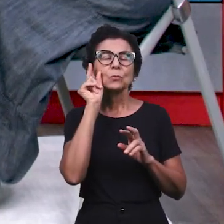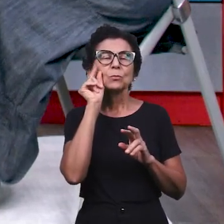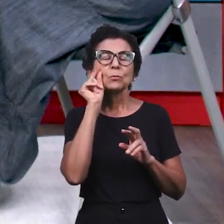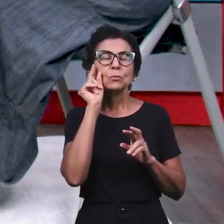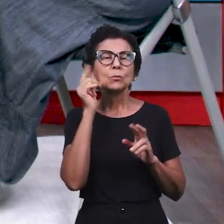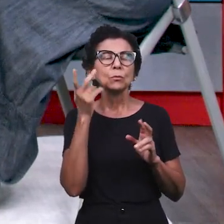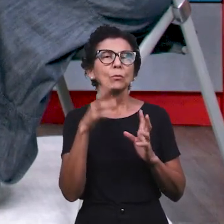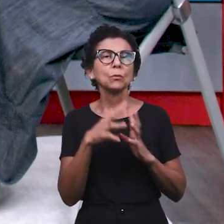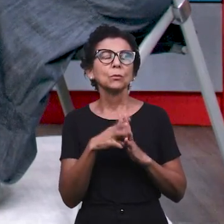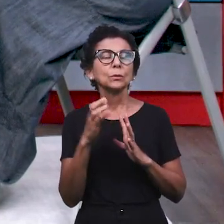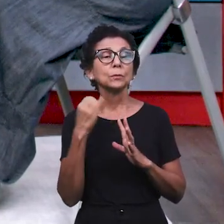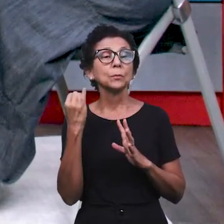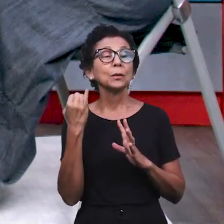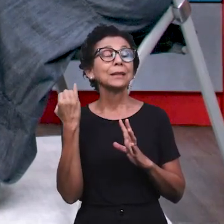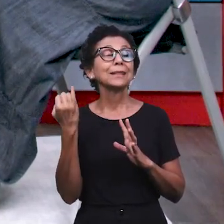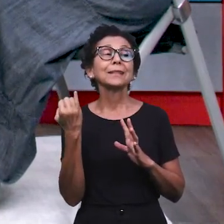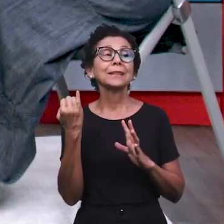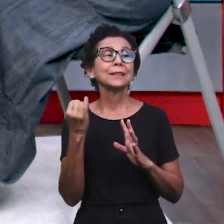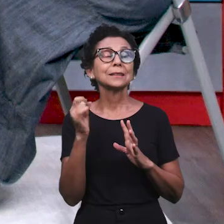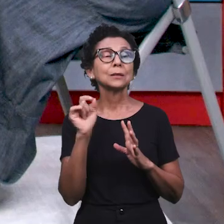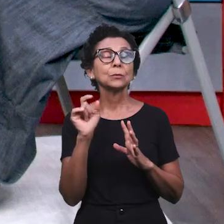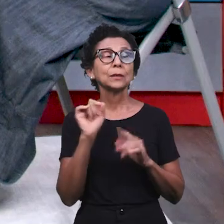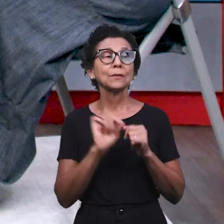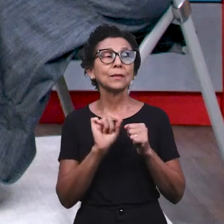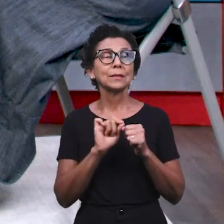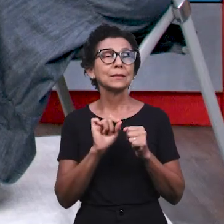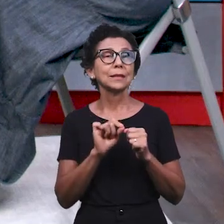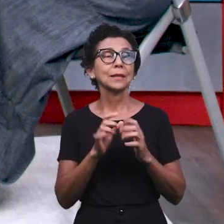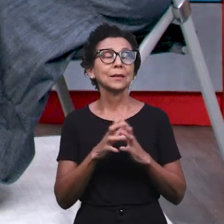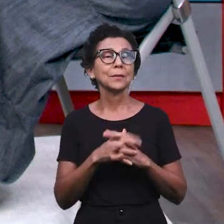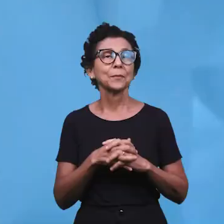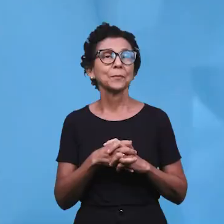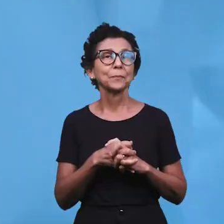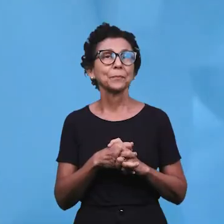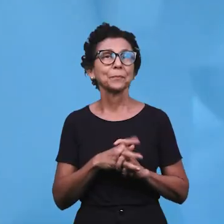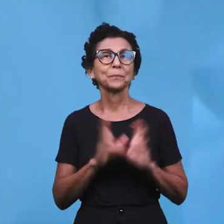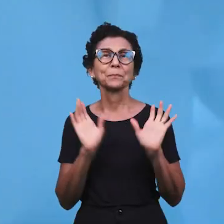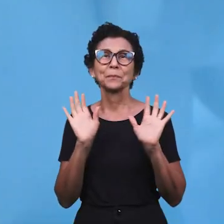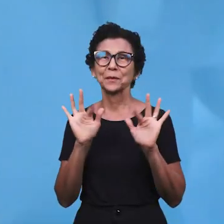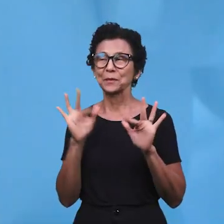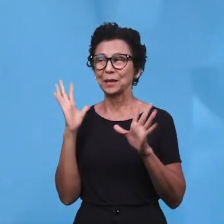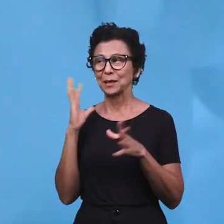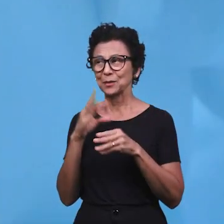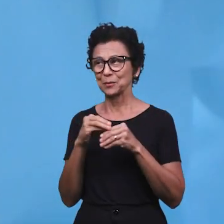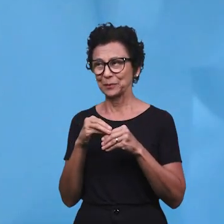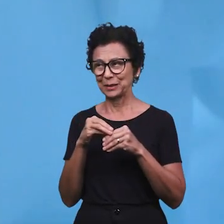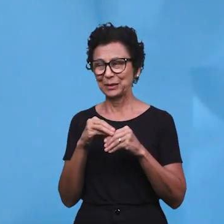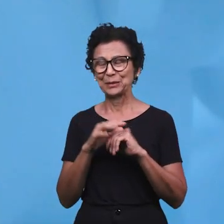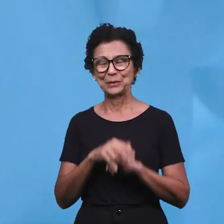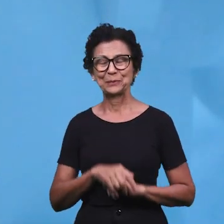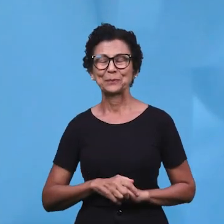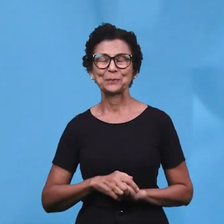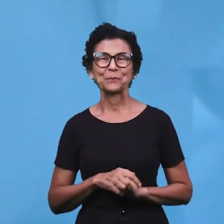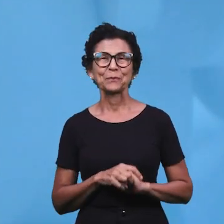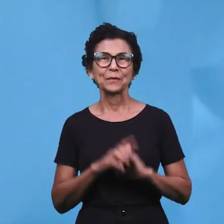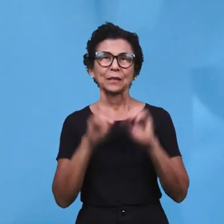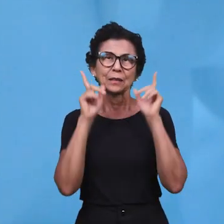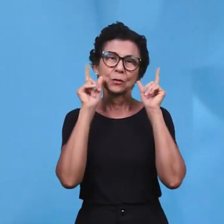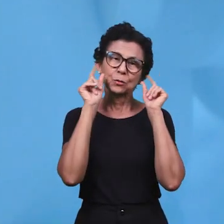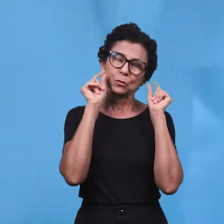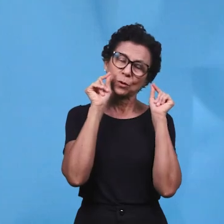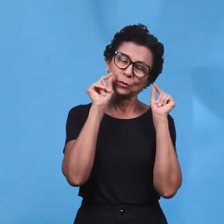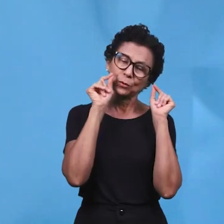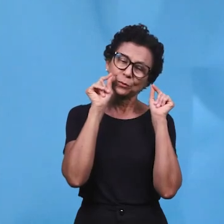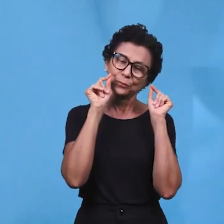sono? Qual é a importância e o que ele tem que fazer? Então, para finalizar, Ariela, cuidar do sono